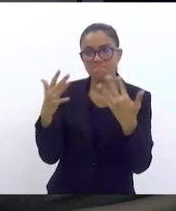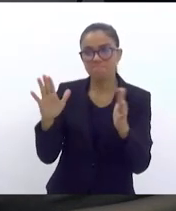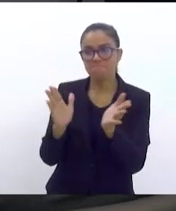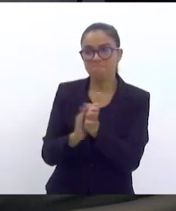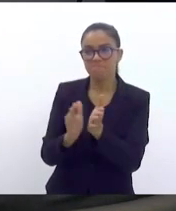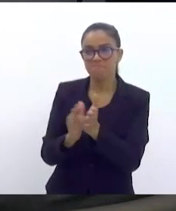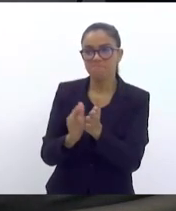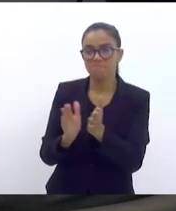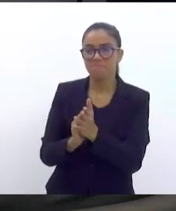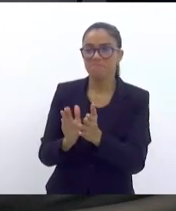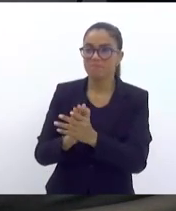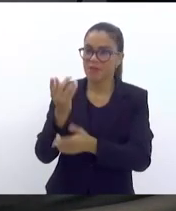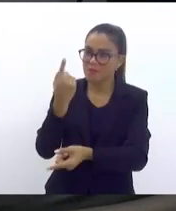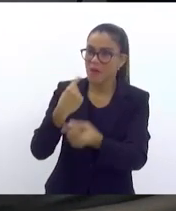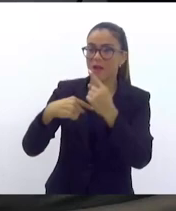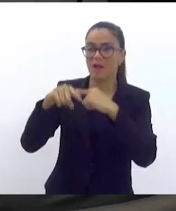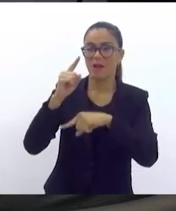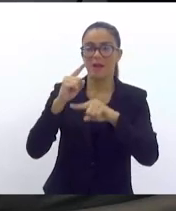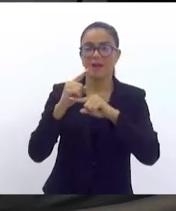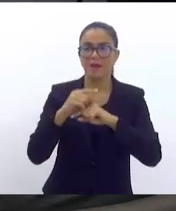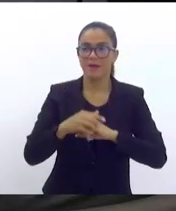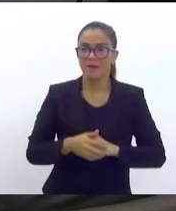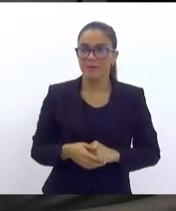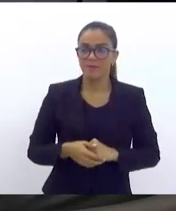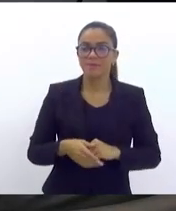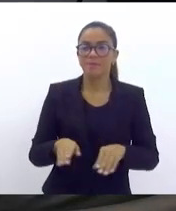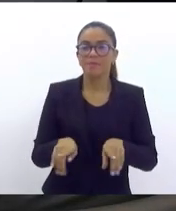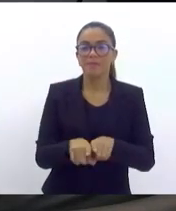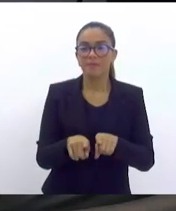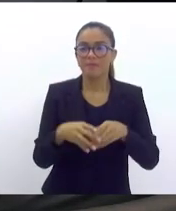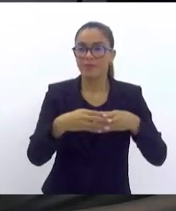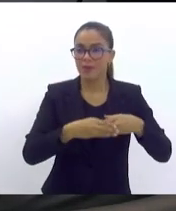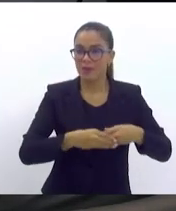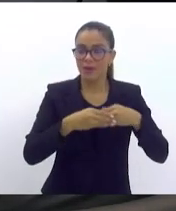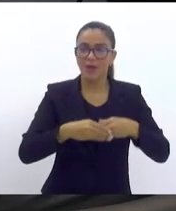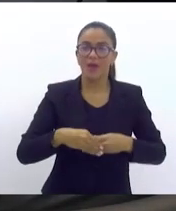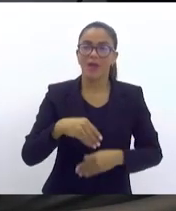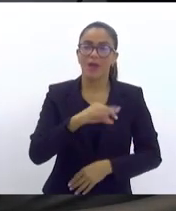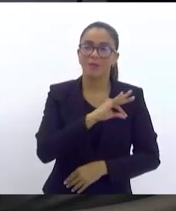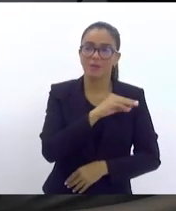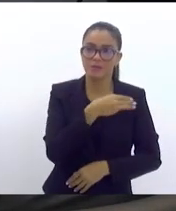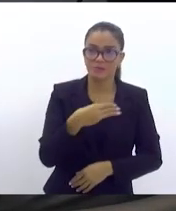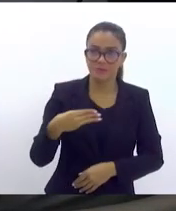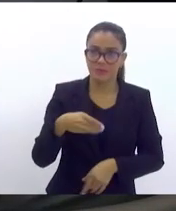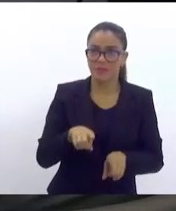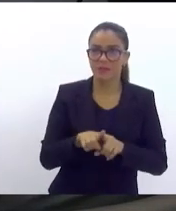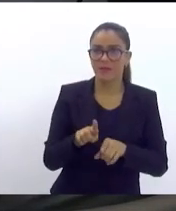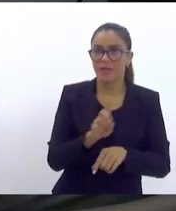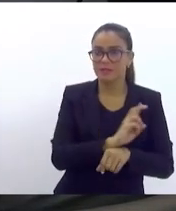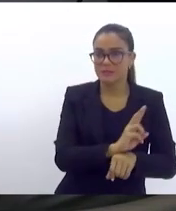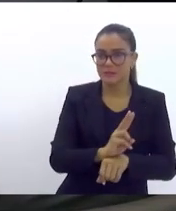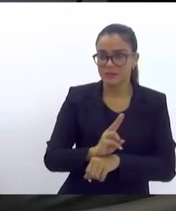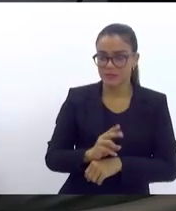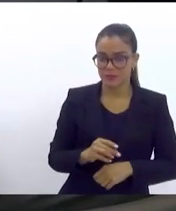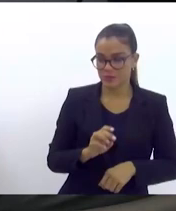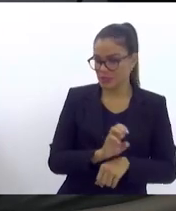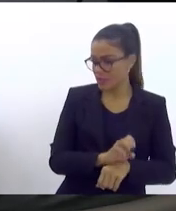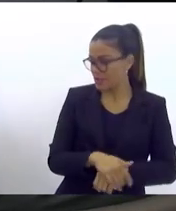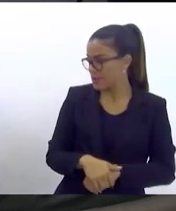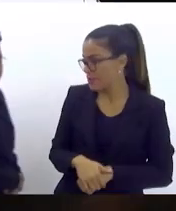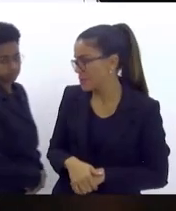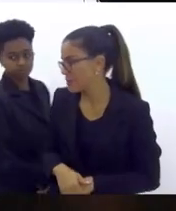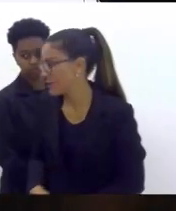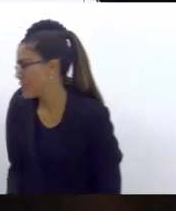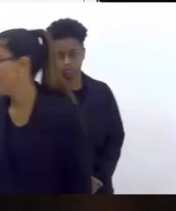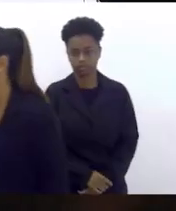pela sua vida pela sua superação quero cumprimentar aqui a polícia militar e as forças de segurança do estado na pessoa do